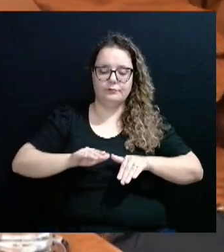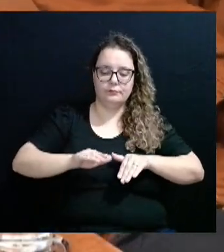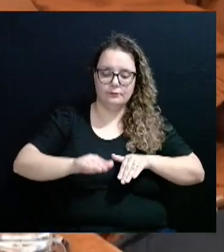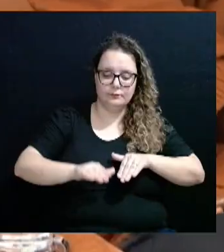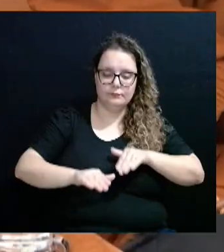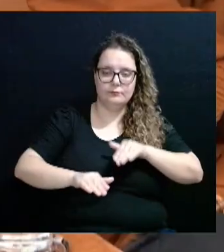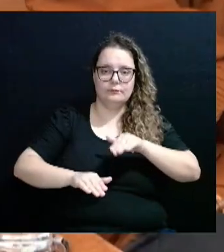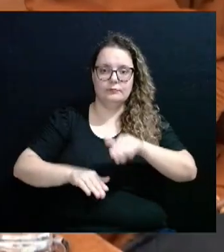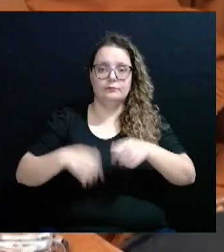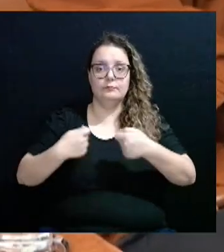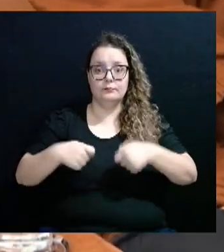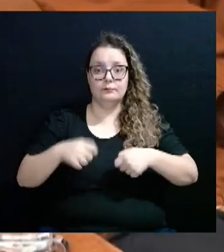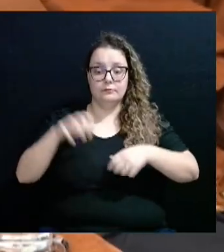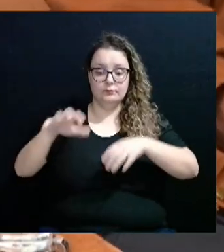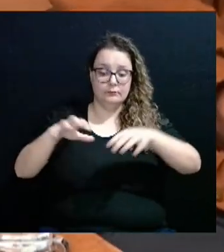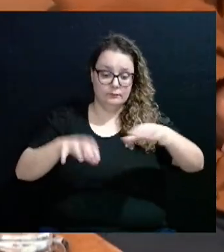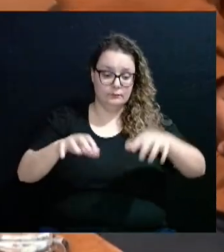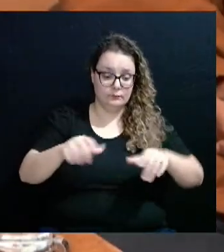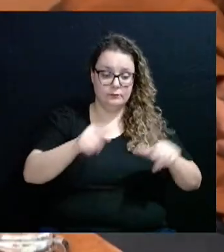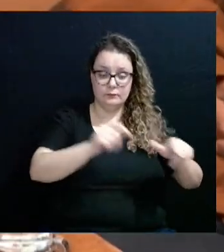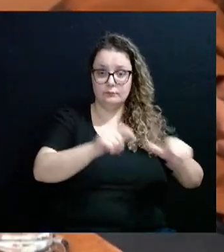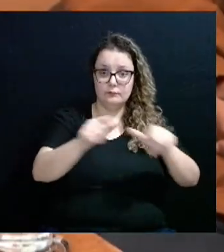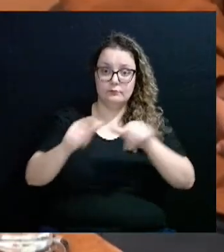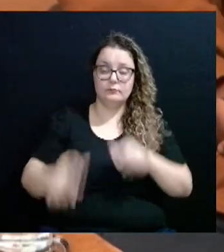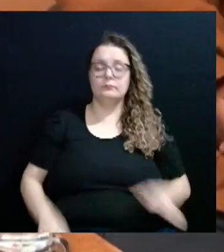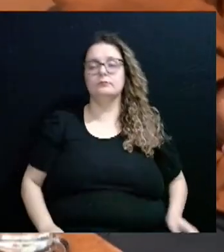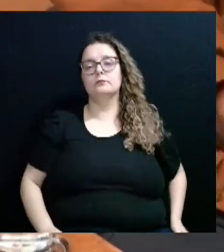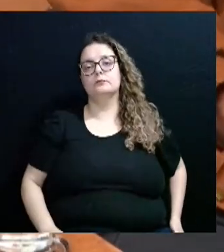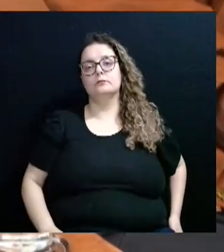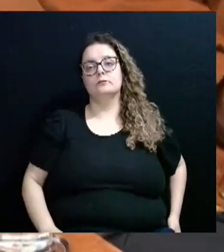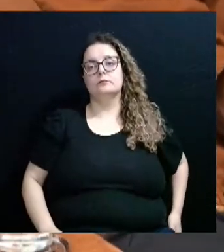nos territórios e fazer essa galera,